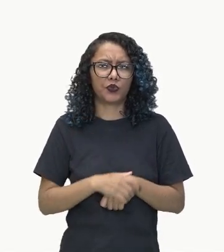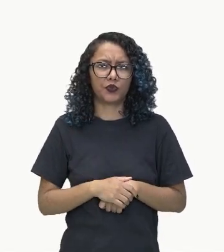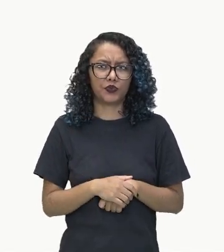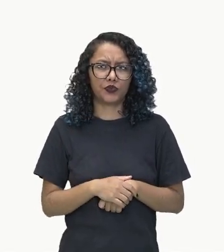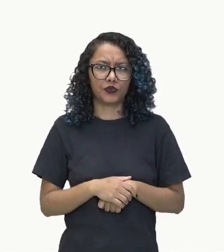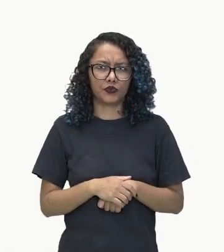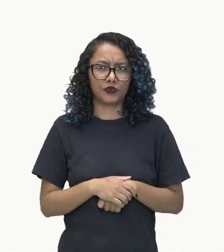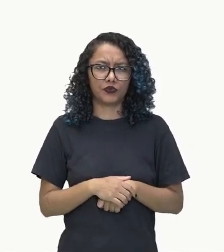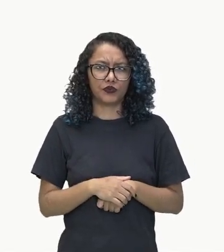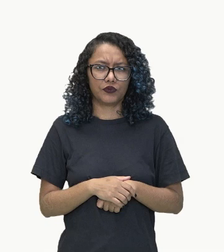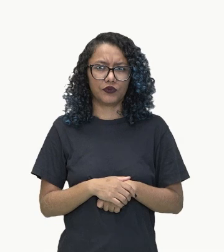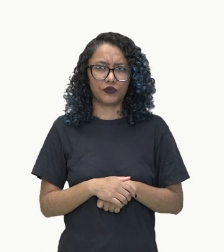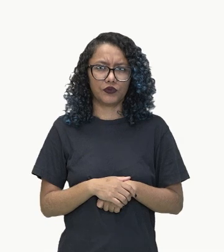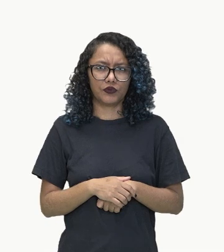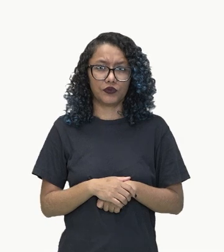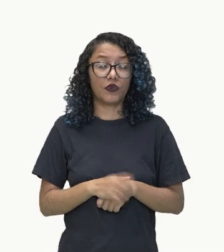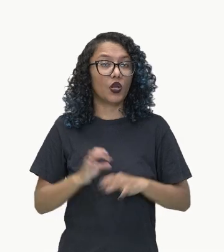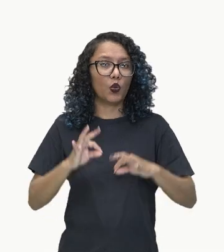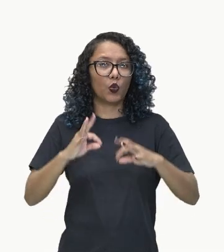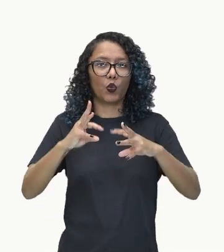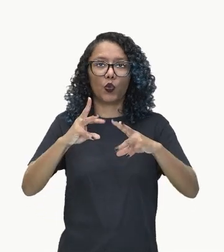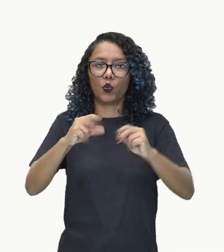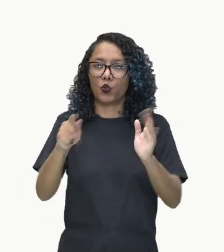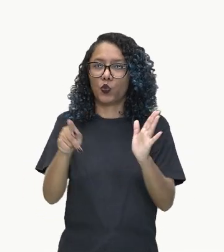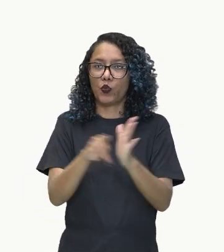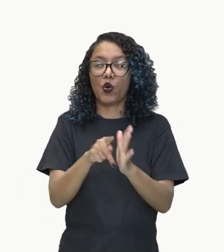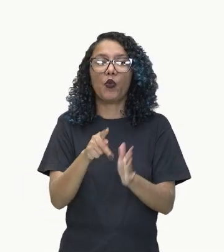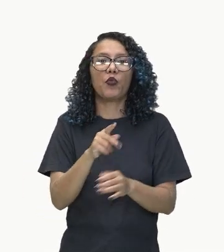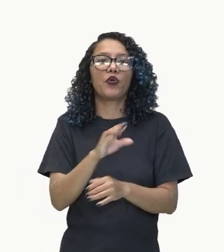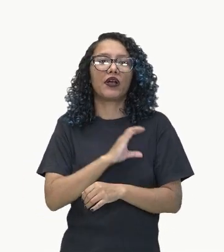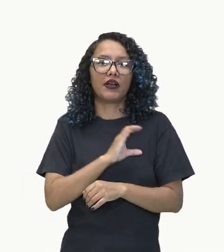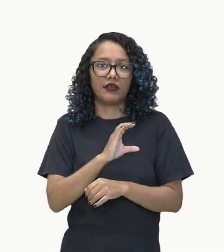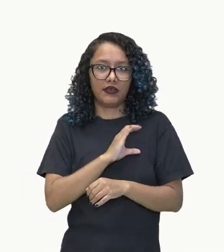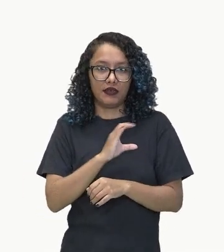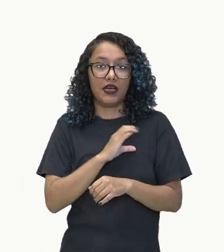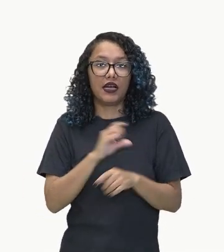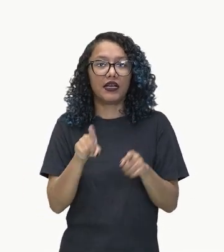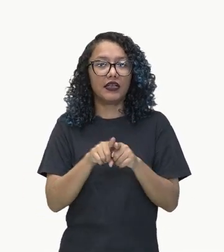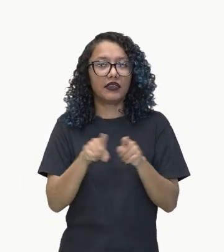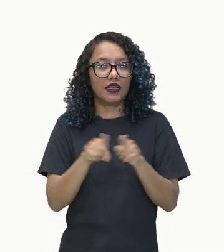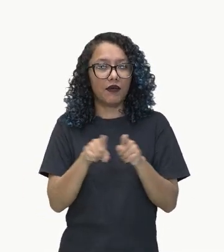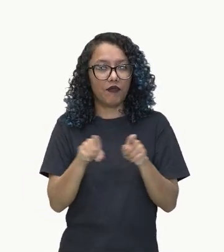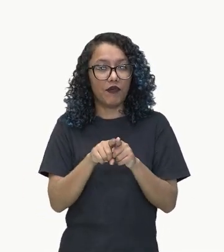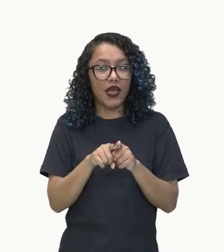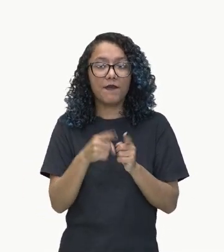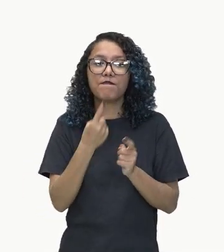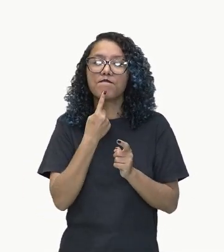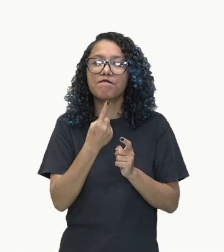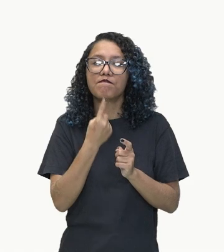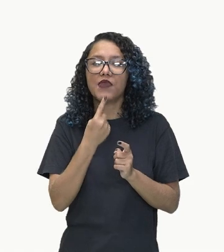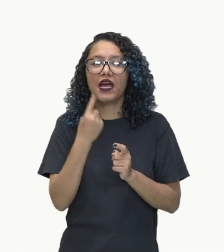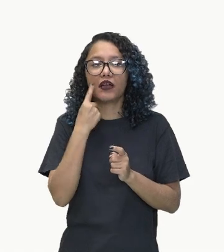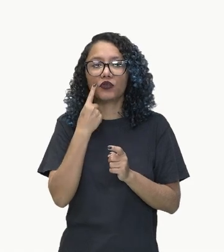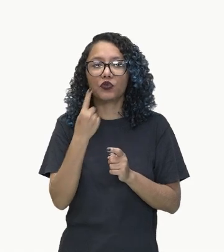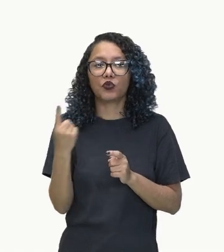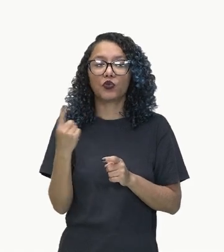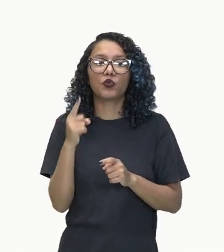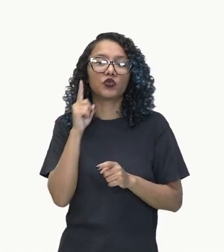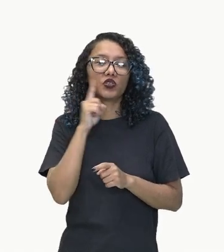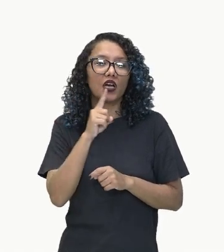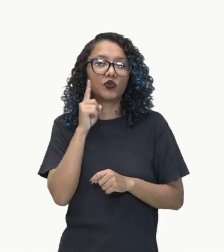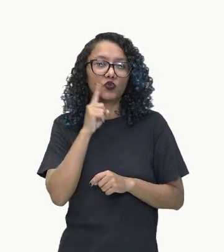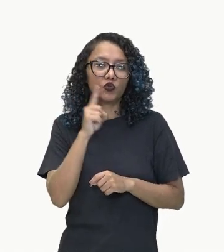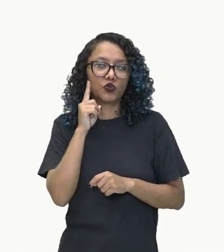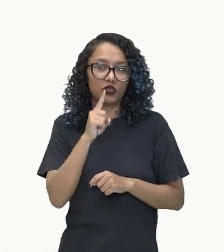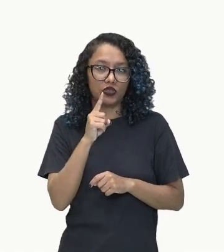compor o Canadá. E aí ele é vizinho, então, dos Estados Unidos, Então, ao sul do Canadá tem a